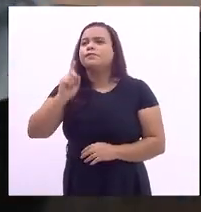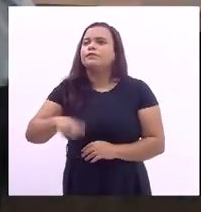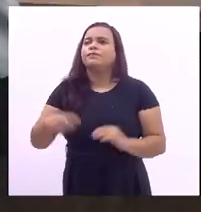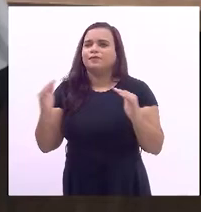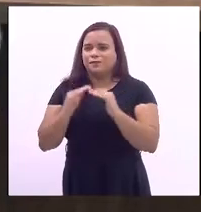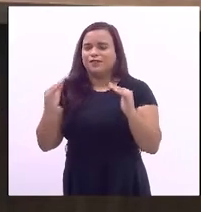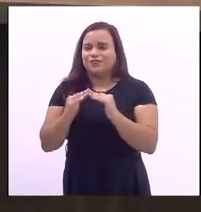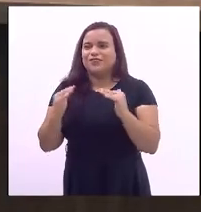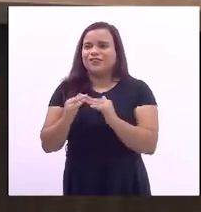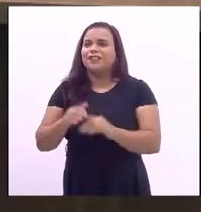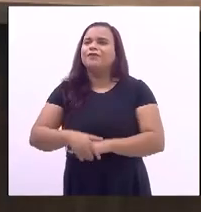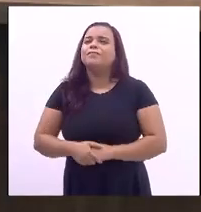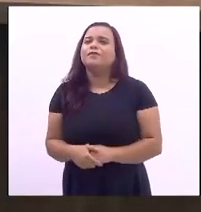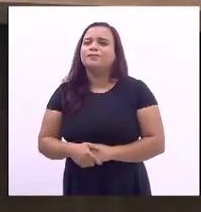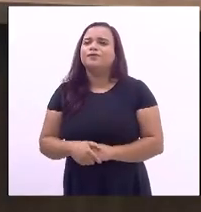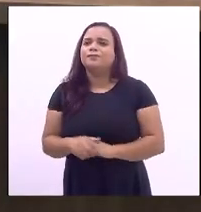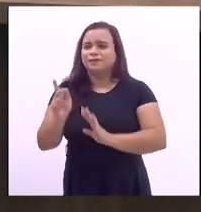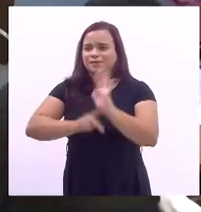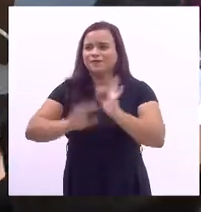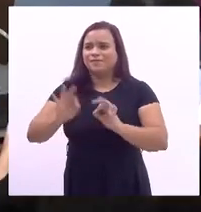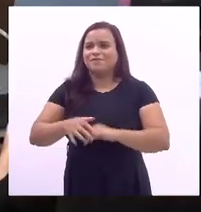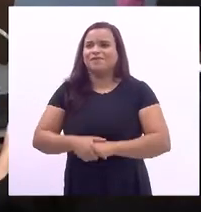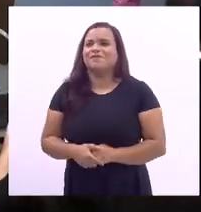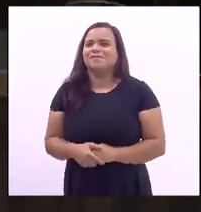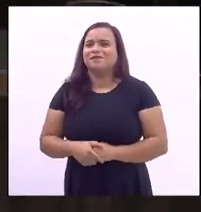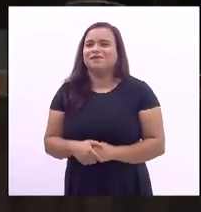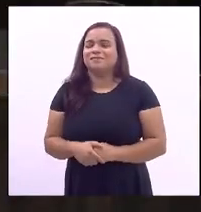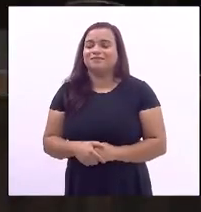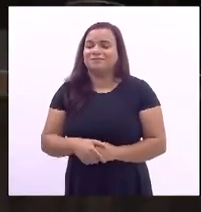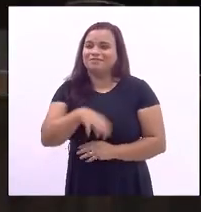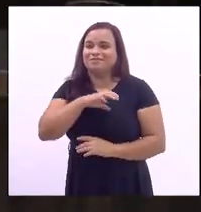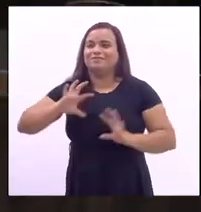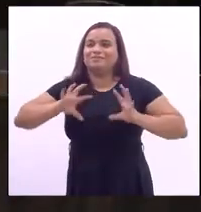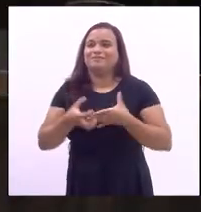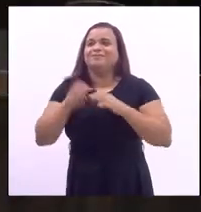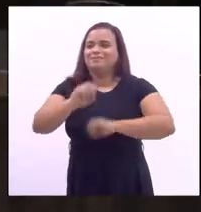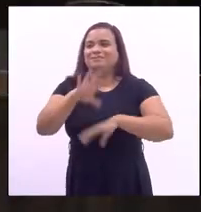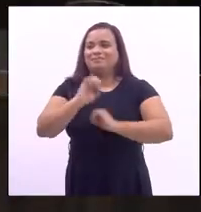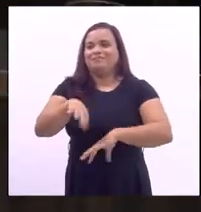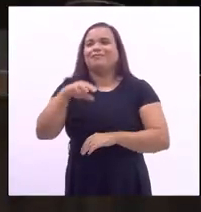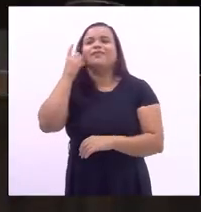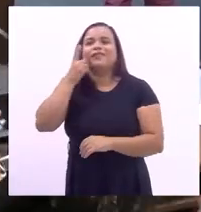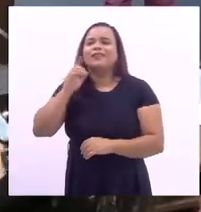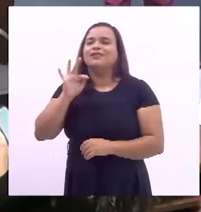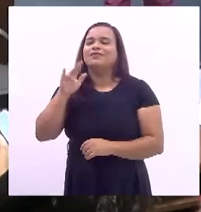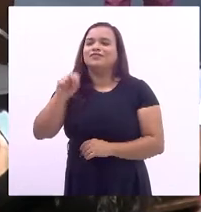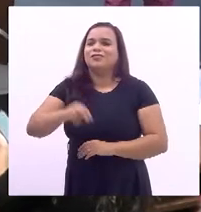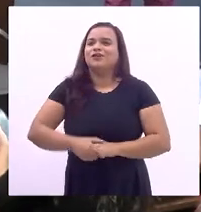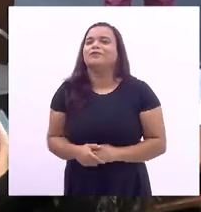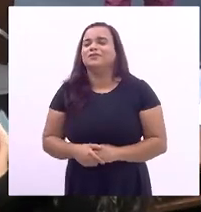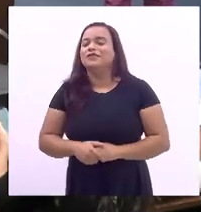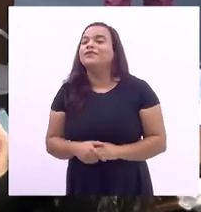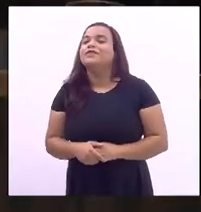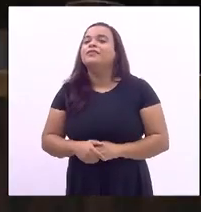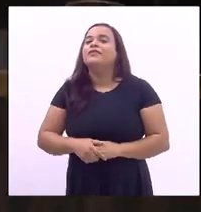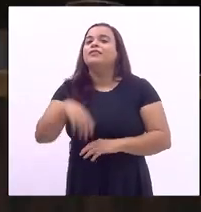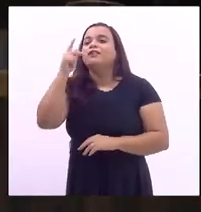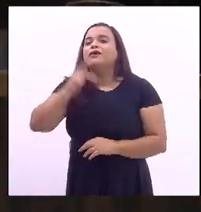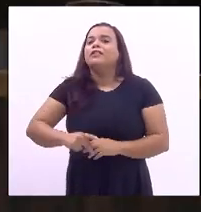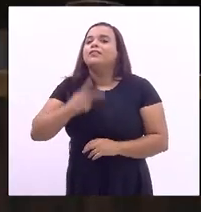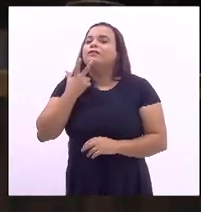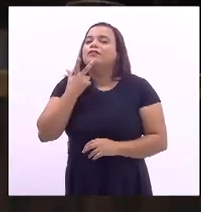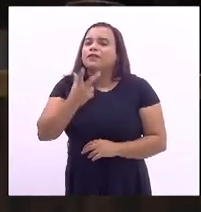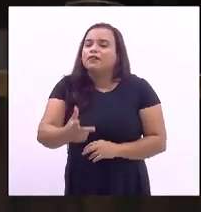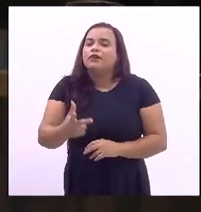favorável ao projeto pela comissão de educação Deputado Flávio o presidente vai chamar a